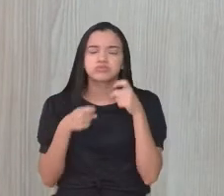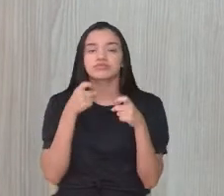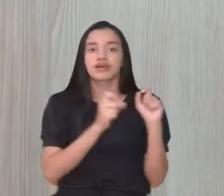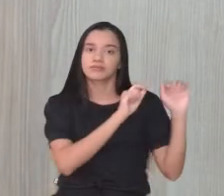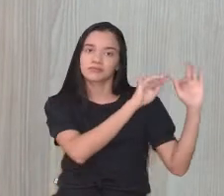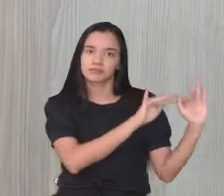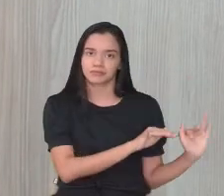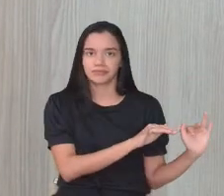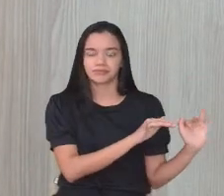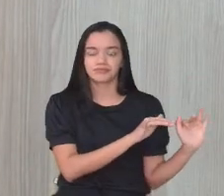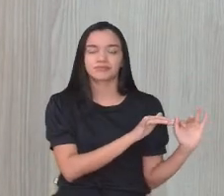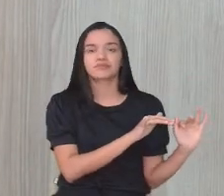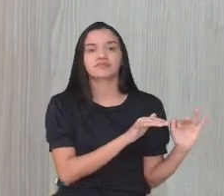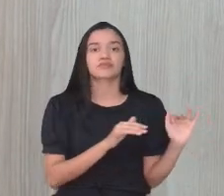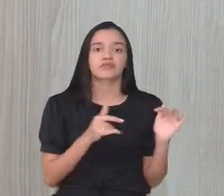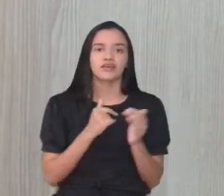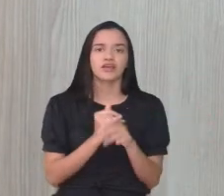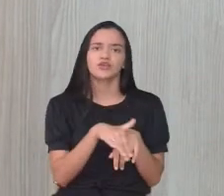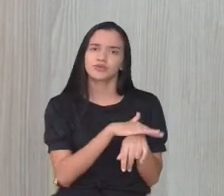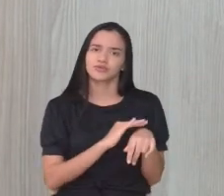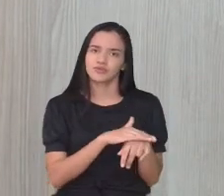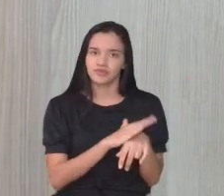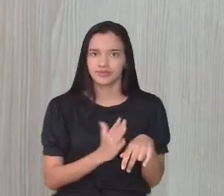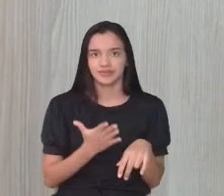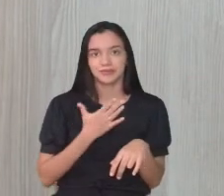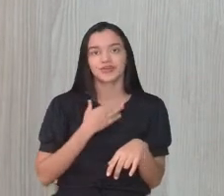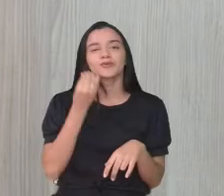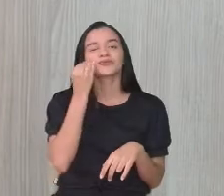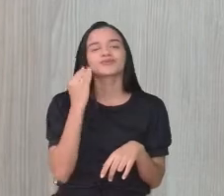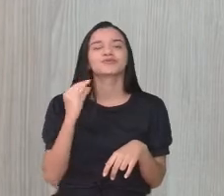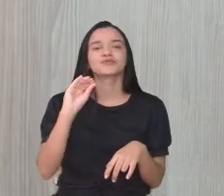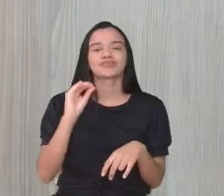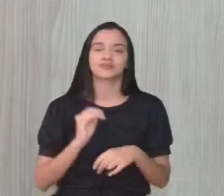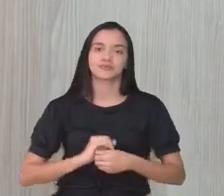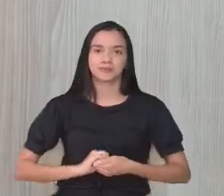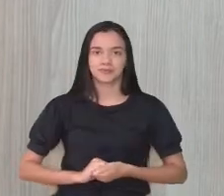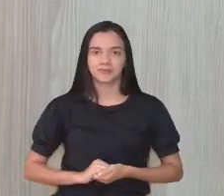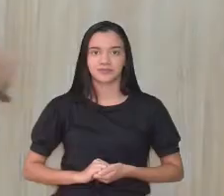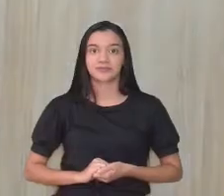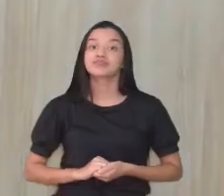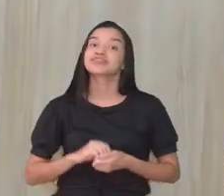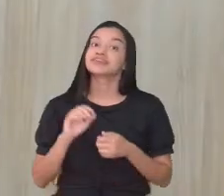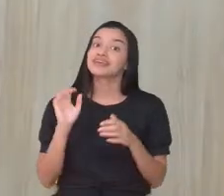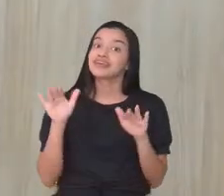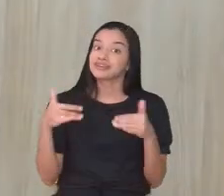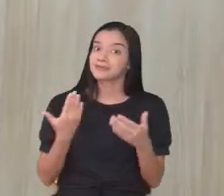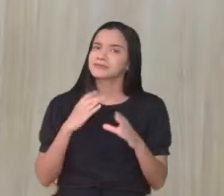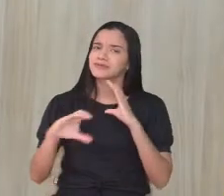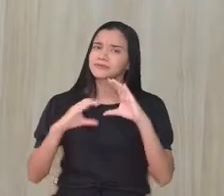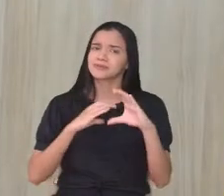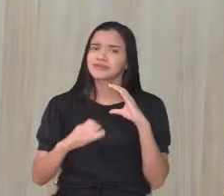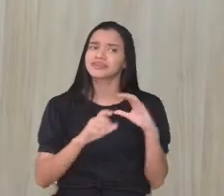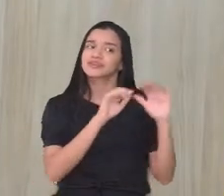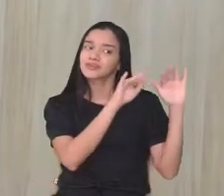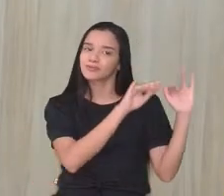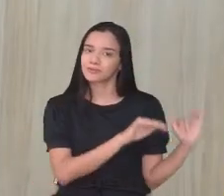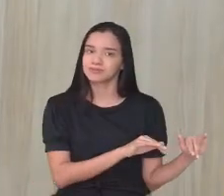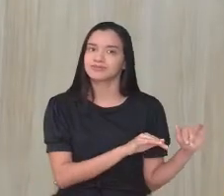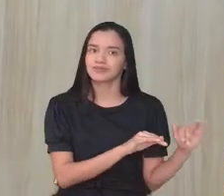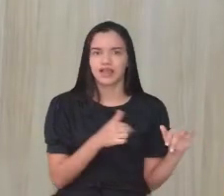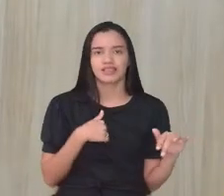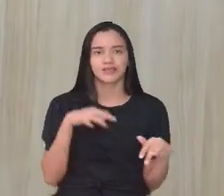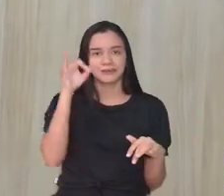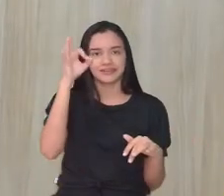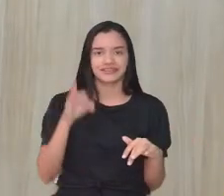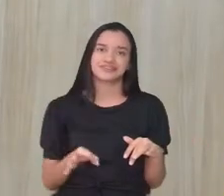no chat e conversem com a gente aqui. Um beijo e até daqui a pouco. Isso, se comunica aí com a professora Camille, que eu tenho certeza